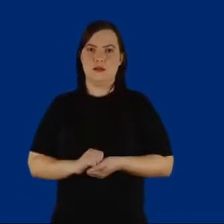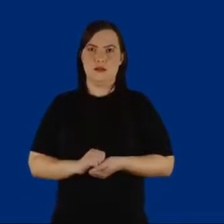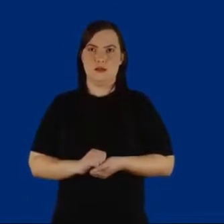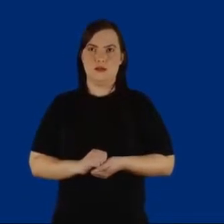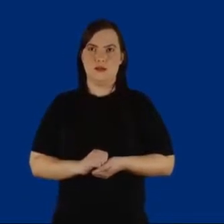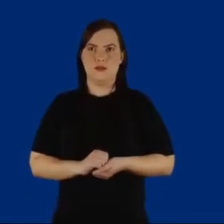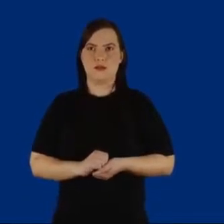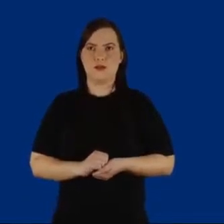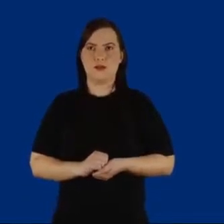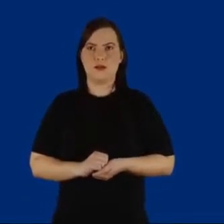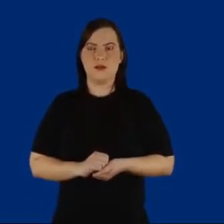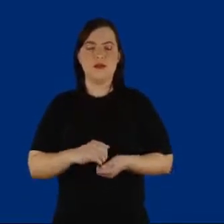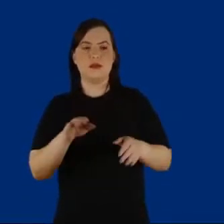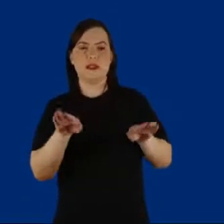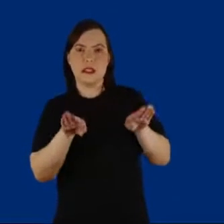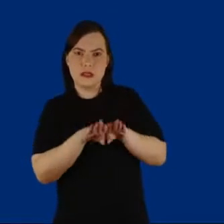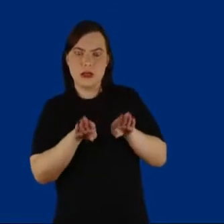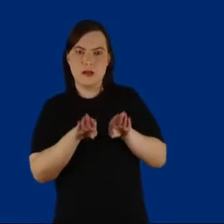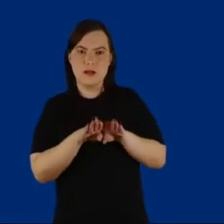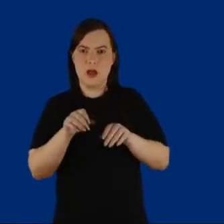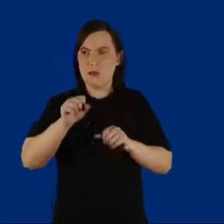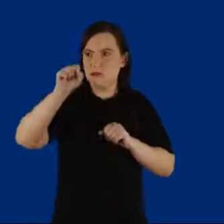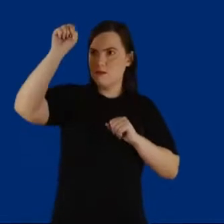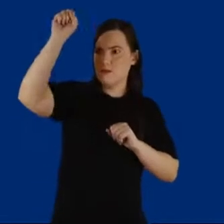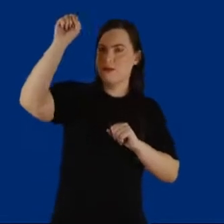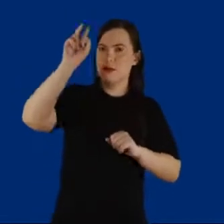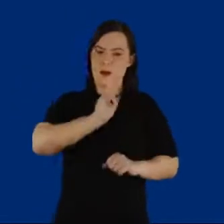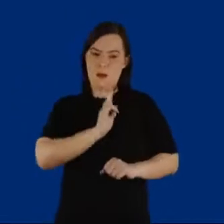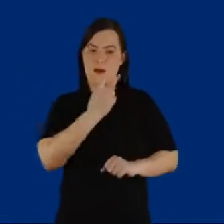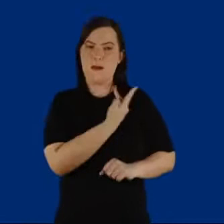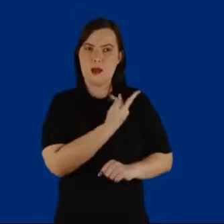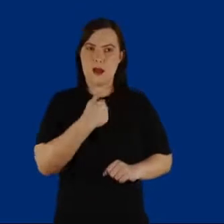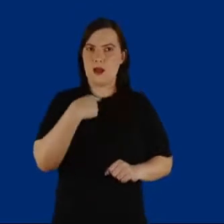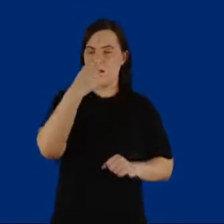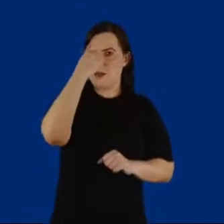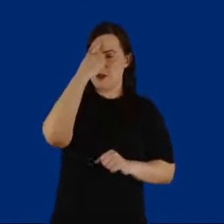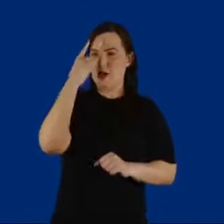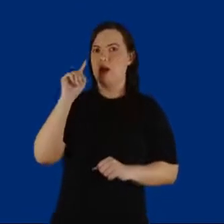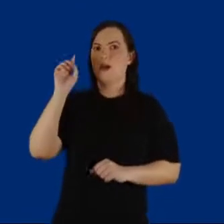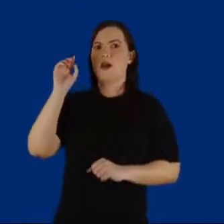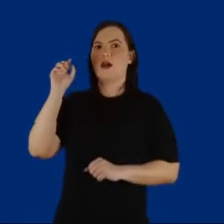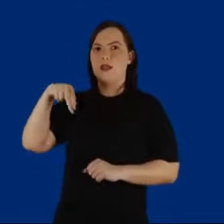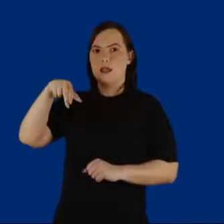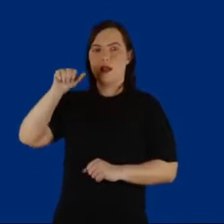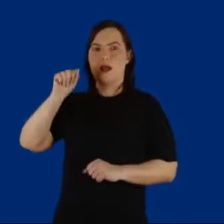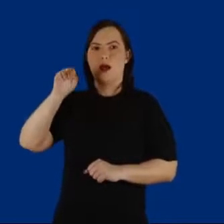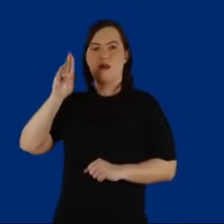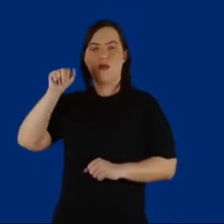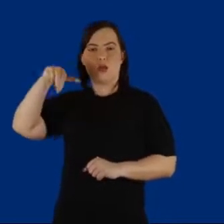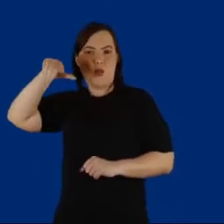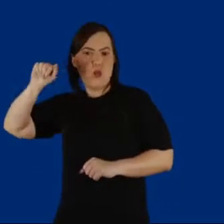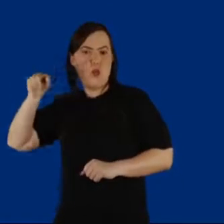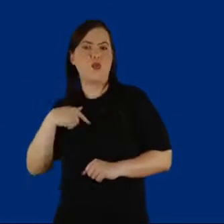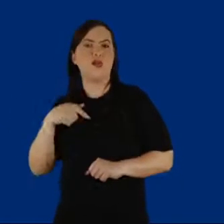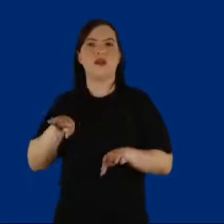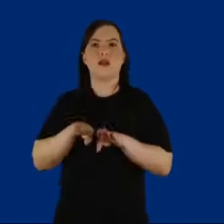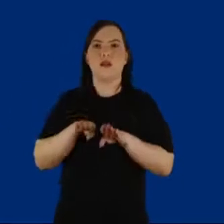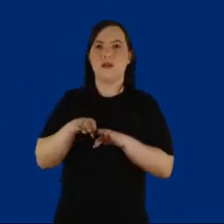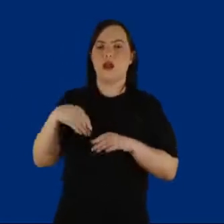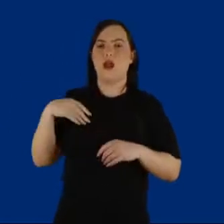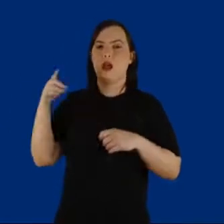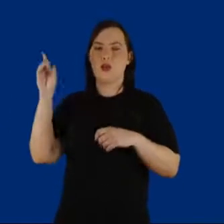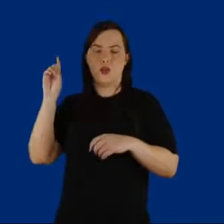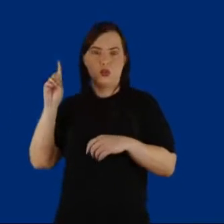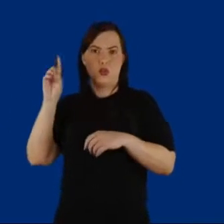Há um grande herói na Buna, na Índia, o Bhargavi Davar. Eu não o conheci, o Dr. Davar, mas